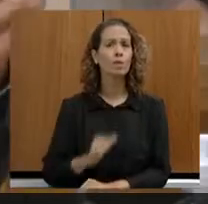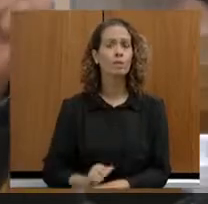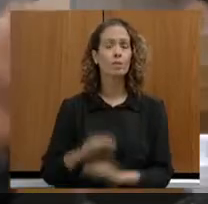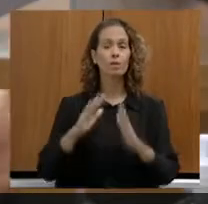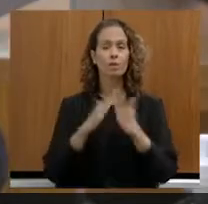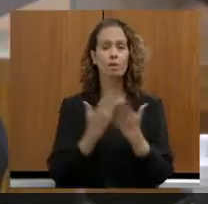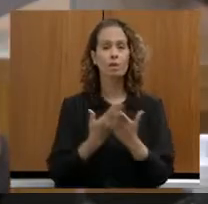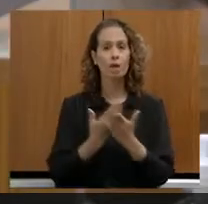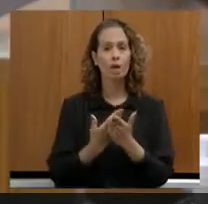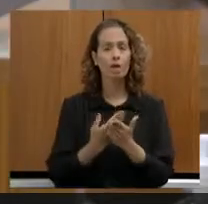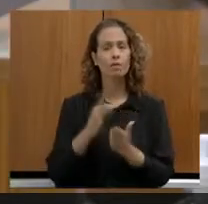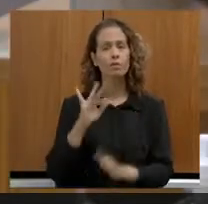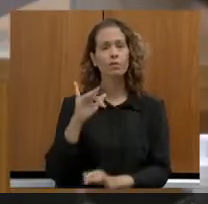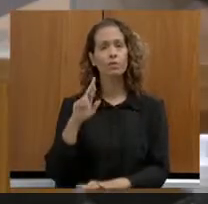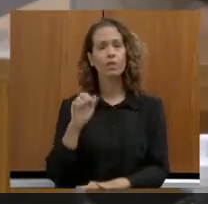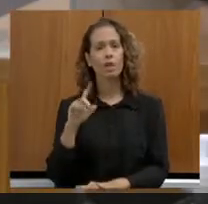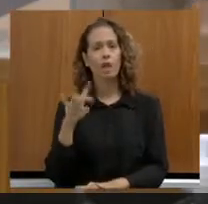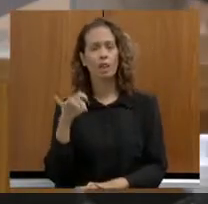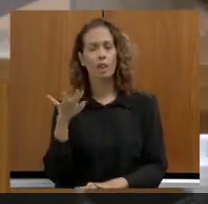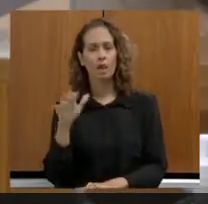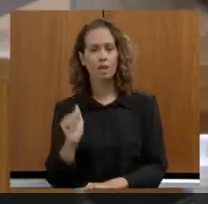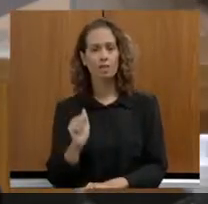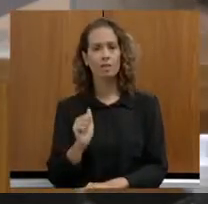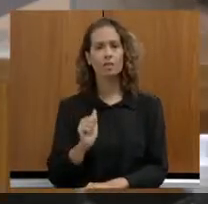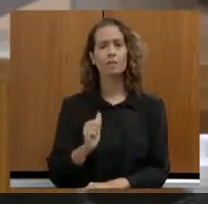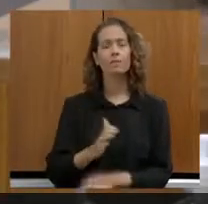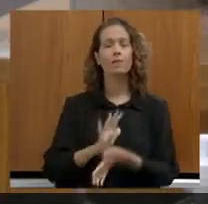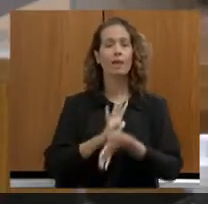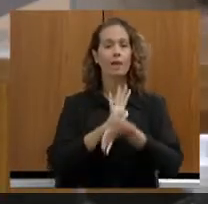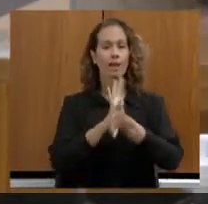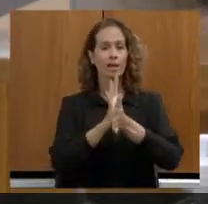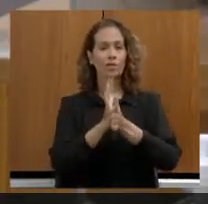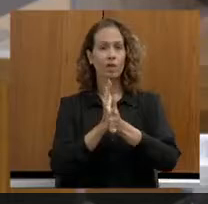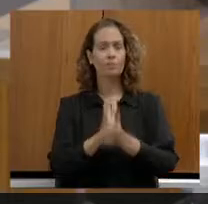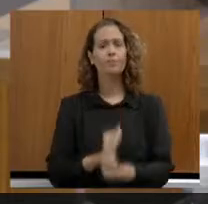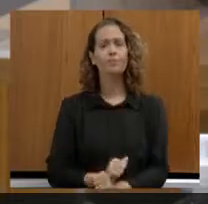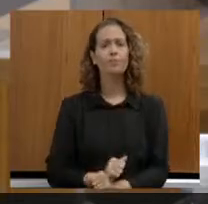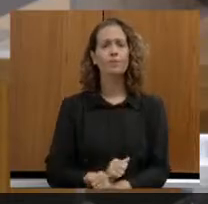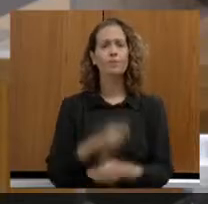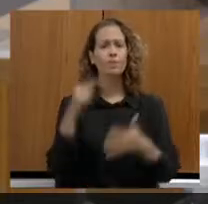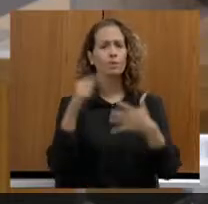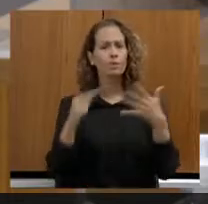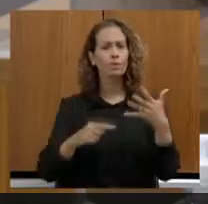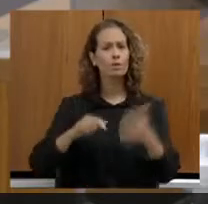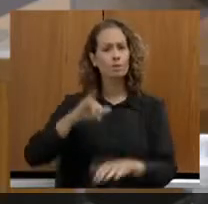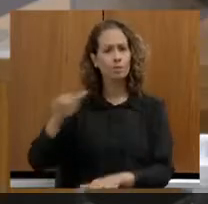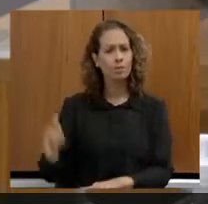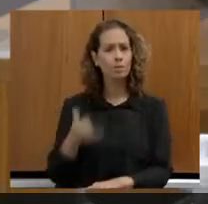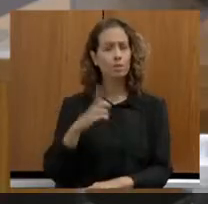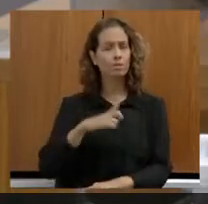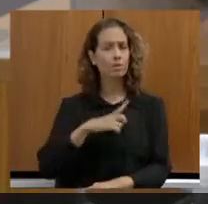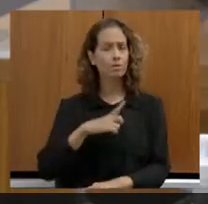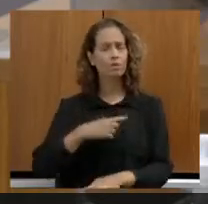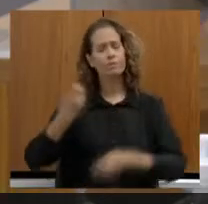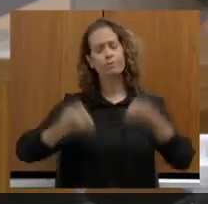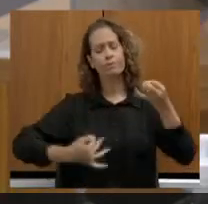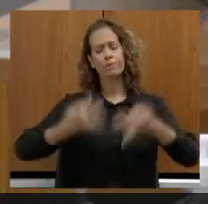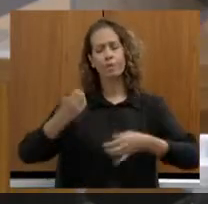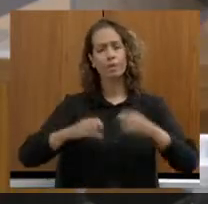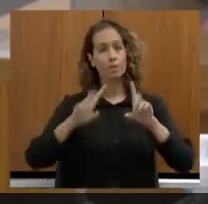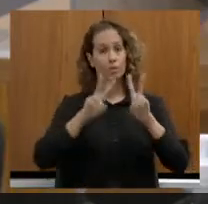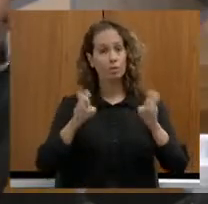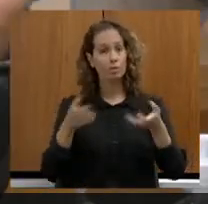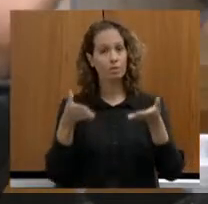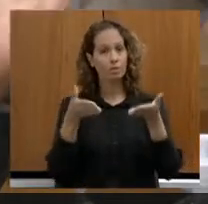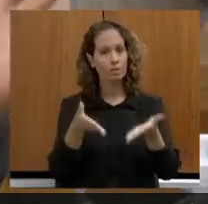Colégio Tiradentes na terra do governador em Araxá em todas as oportunidades que eu tive eu falei sobre isso